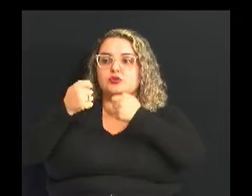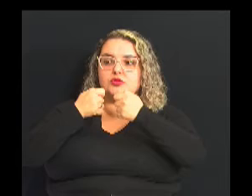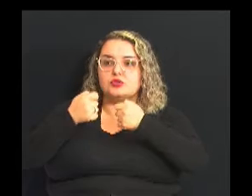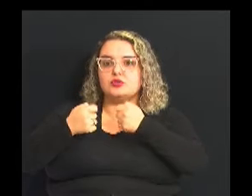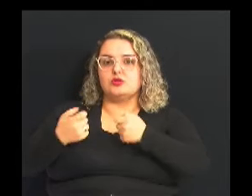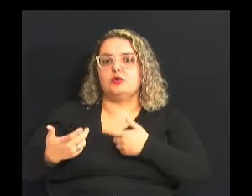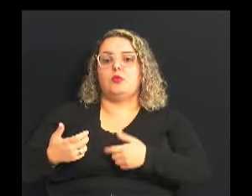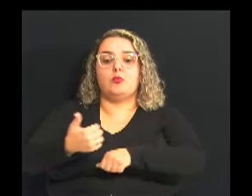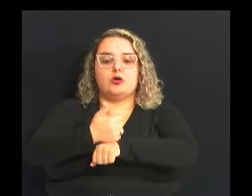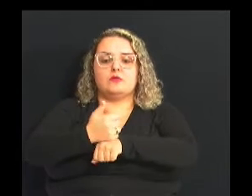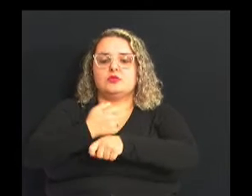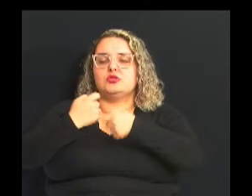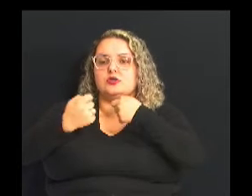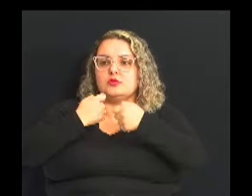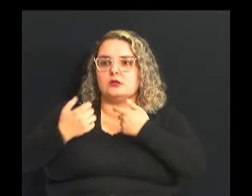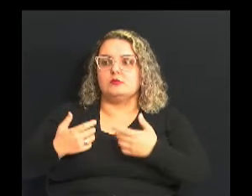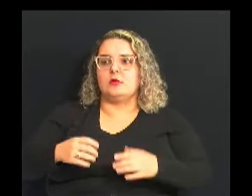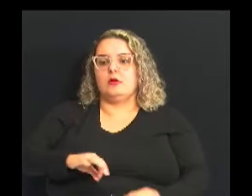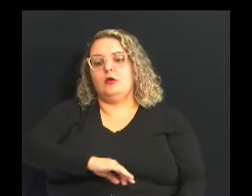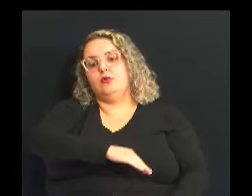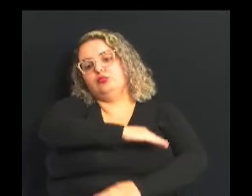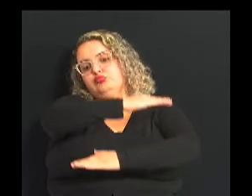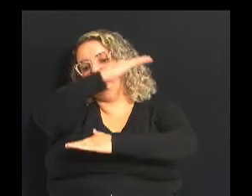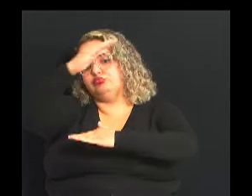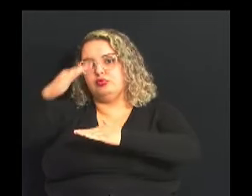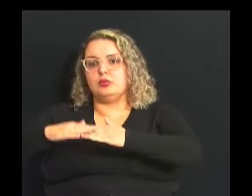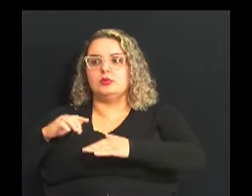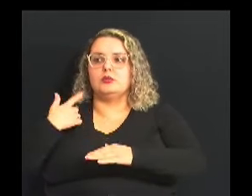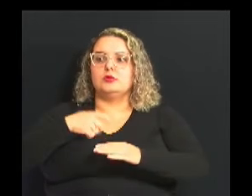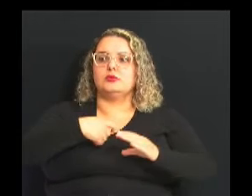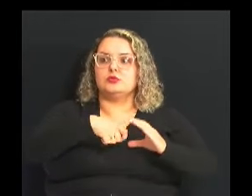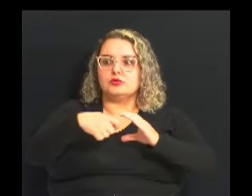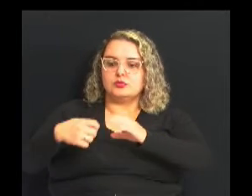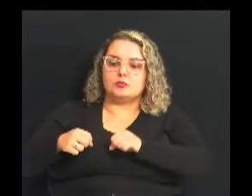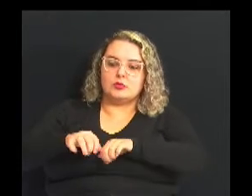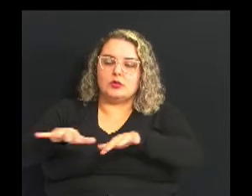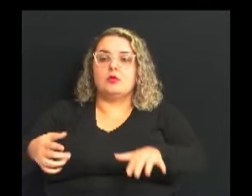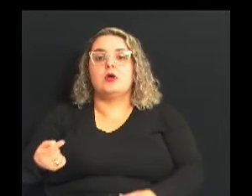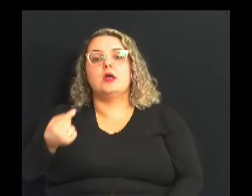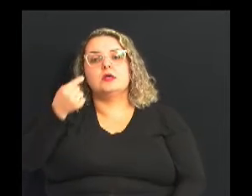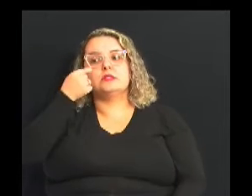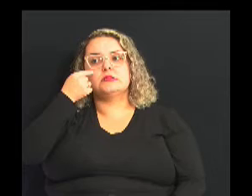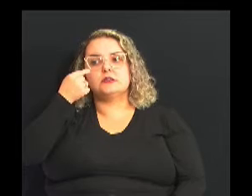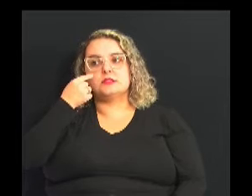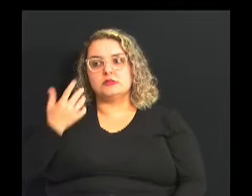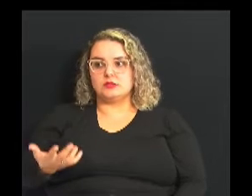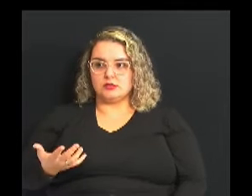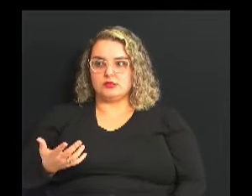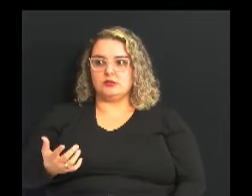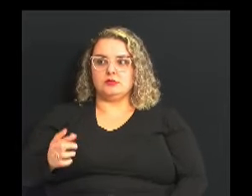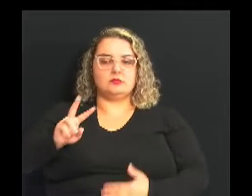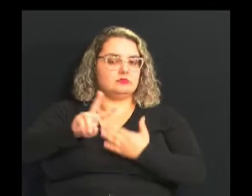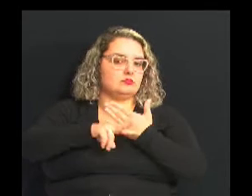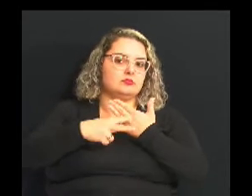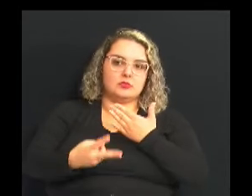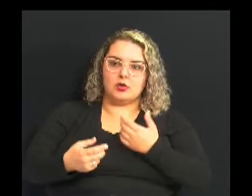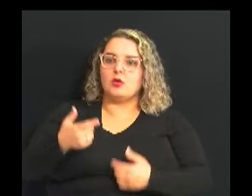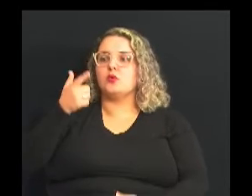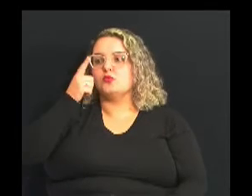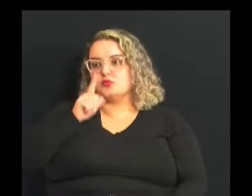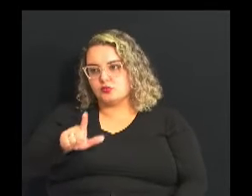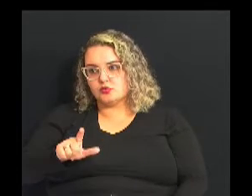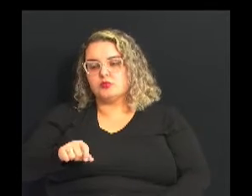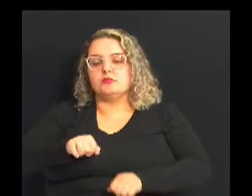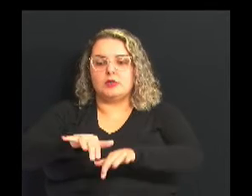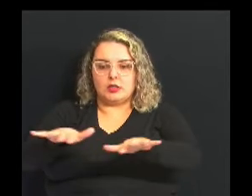Então, os nossos vídeos, eles eram fornecidos para todos eles assistiam aquilo e, consequentemente, conseguiam exibir, conseguiam